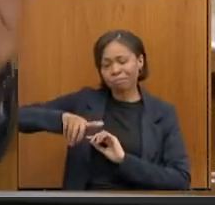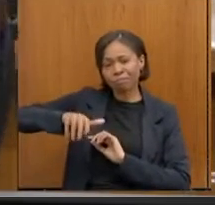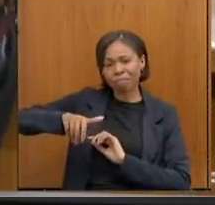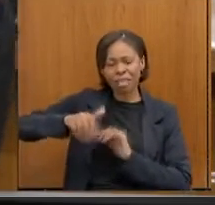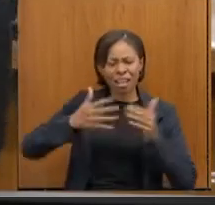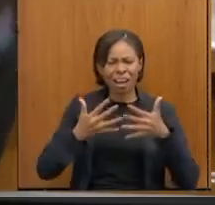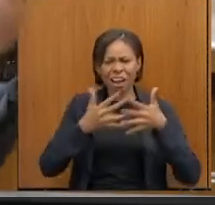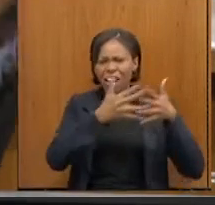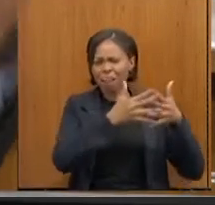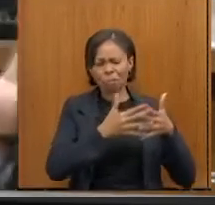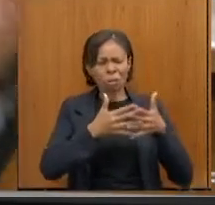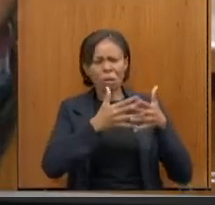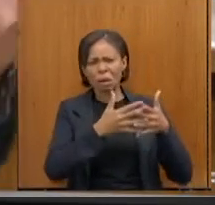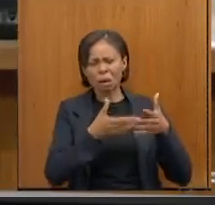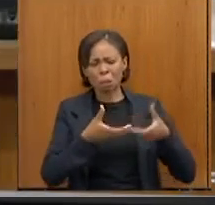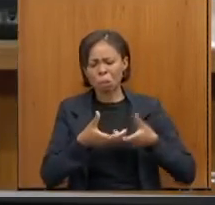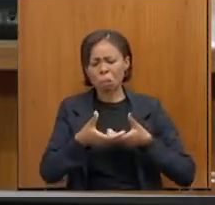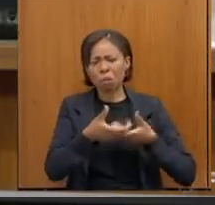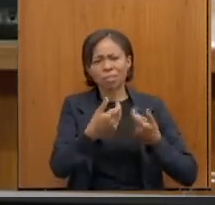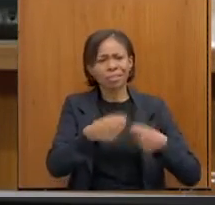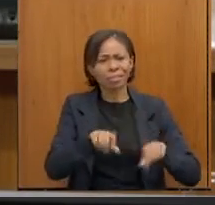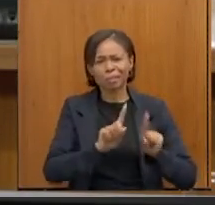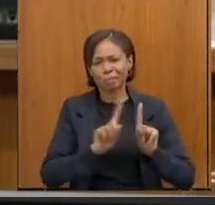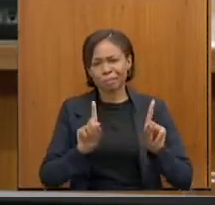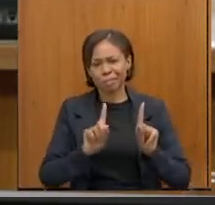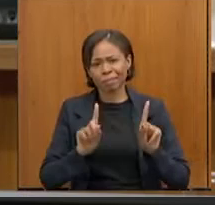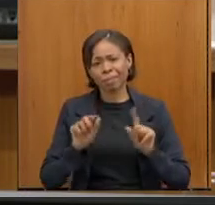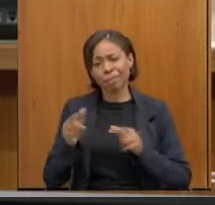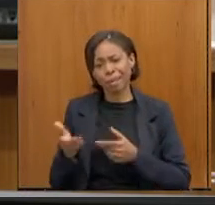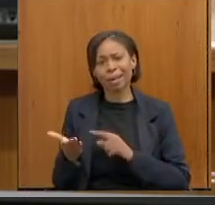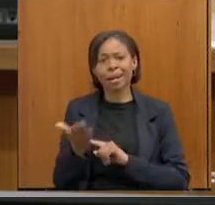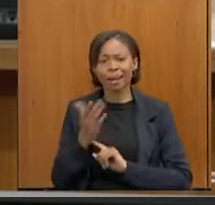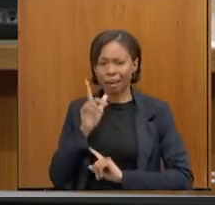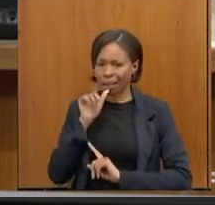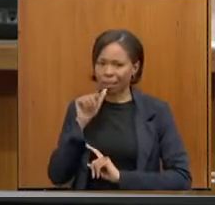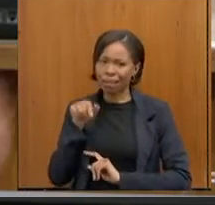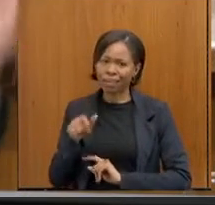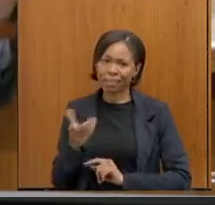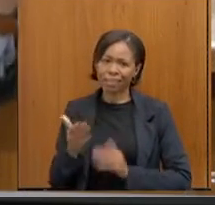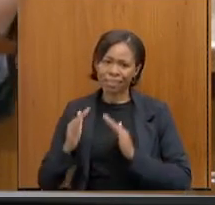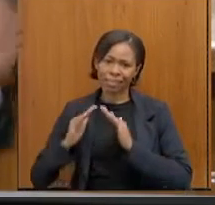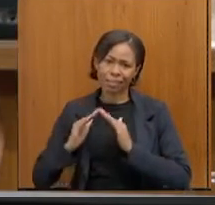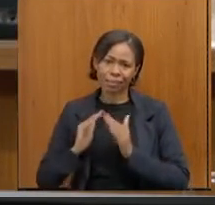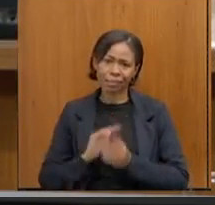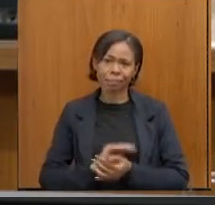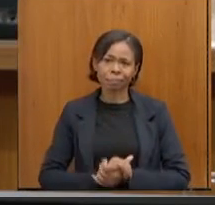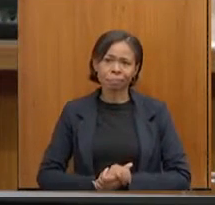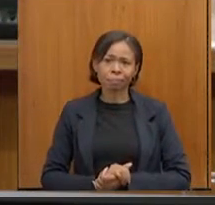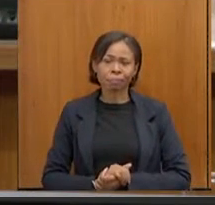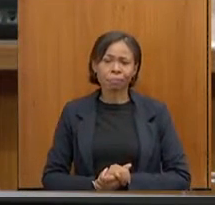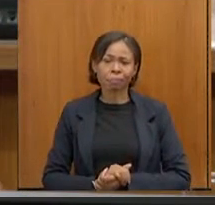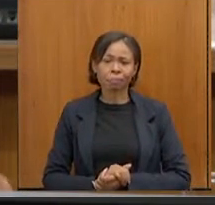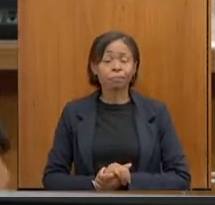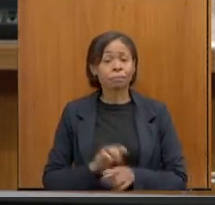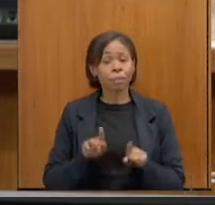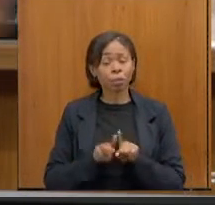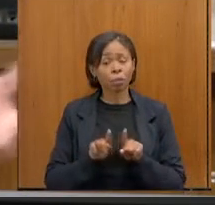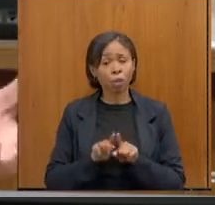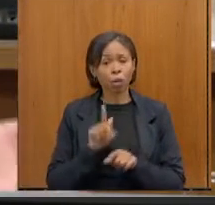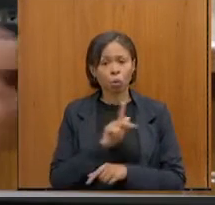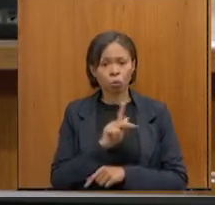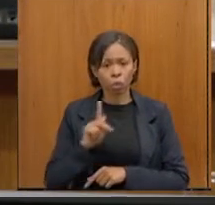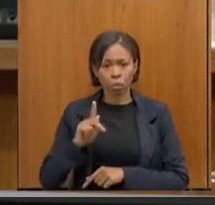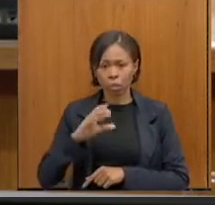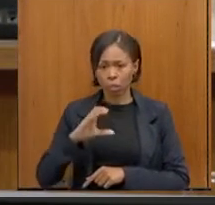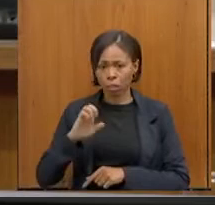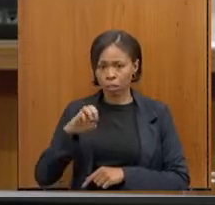pipa para ter um insumo básico da vida que é a água energética e até o presidente da Cemig né